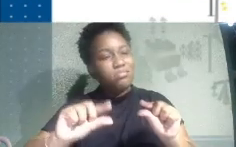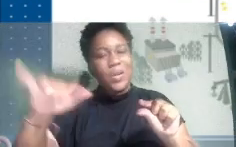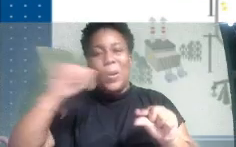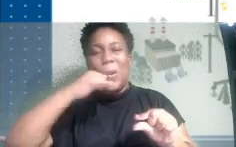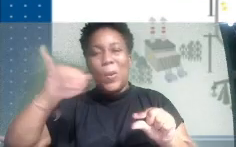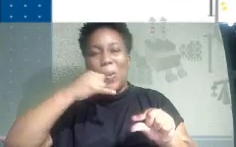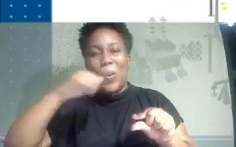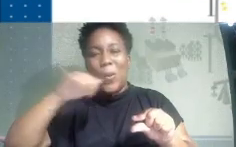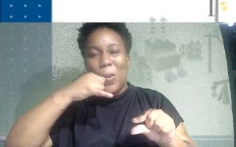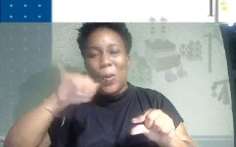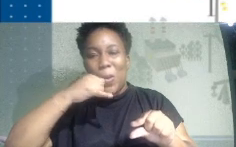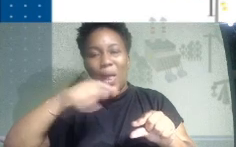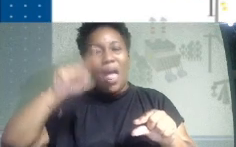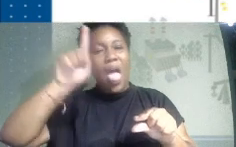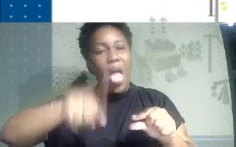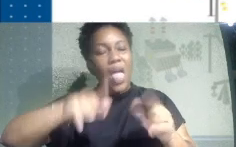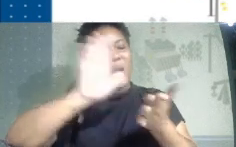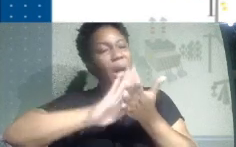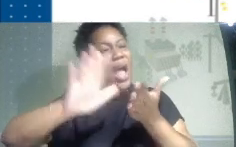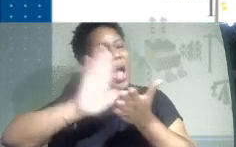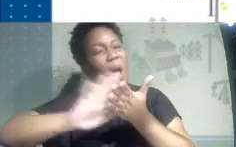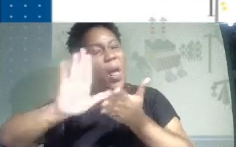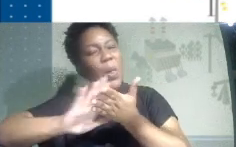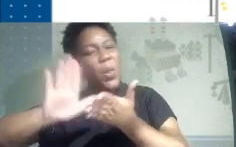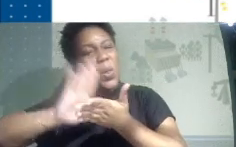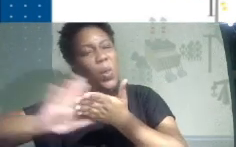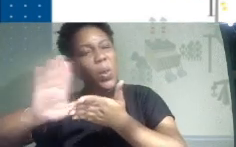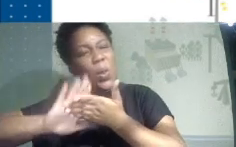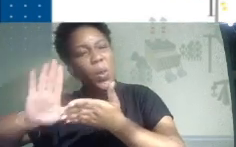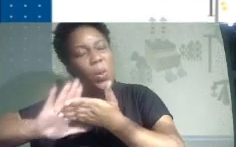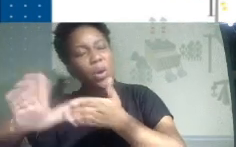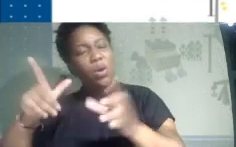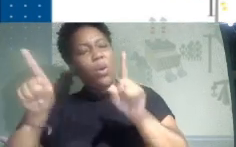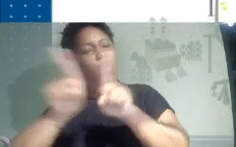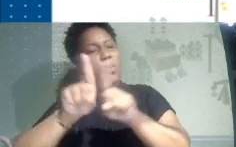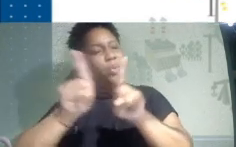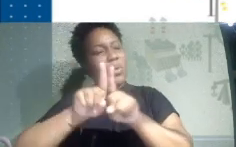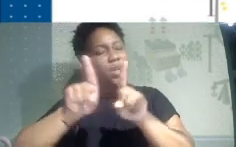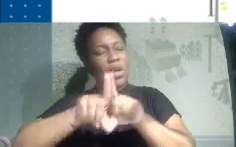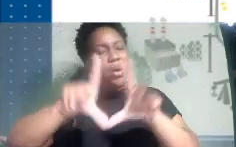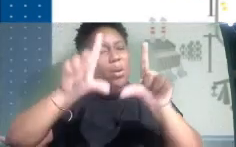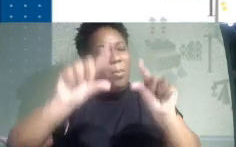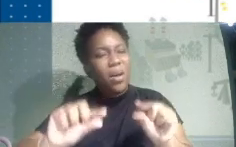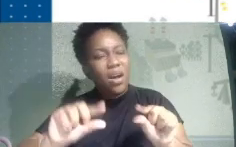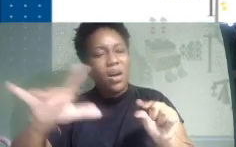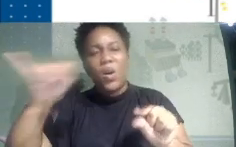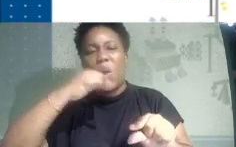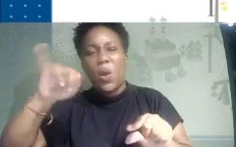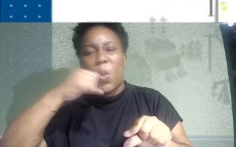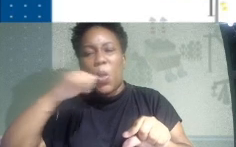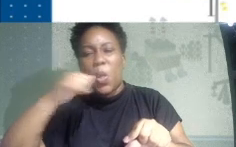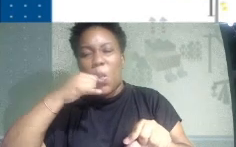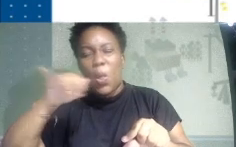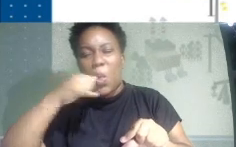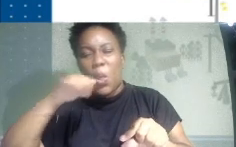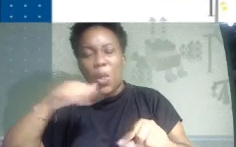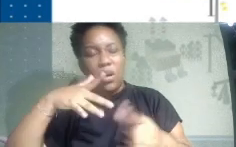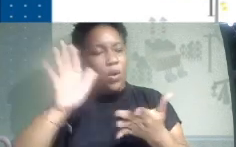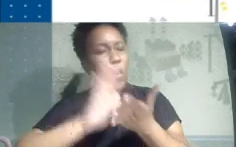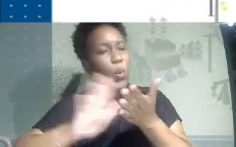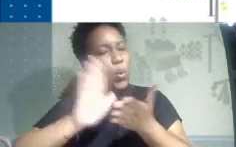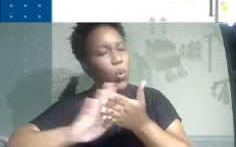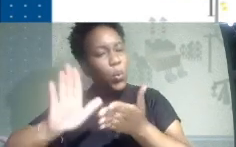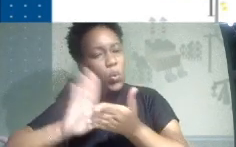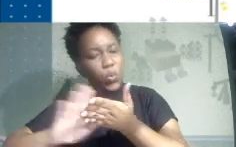é consumida. Por que produzida em alta tensão e por que ela vem para baixa tensão? Isso ajuda a baratear o custo Então esse processo